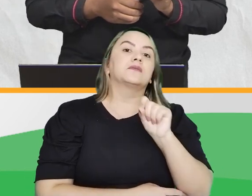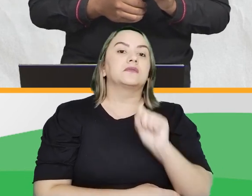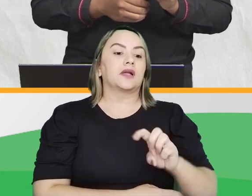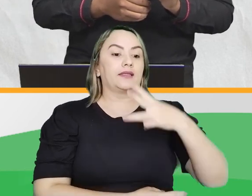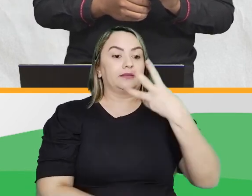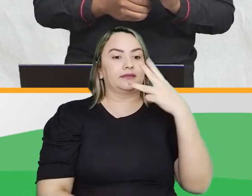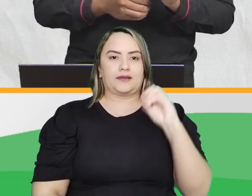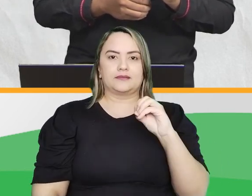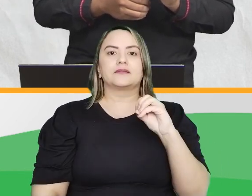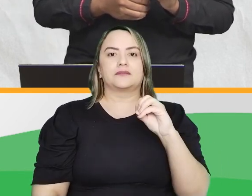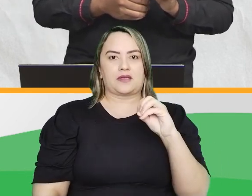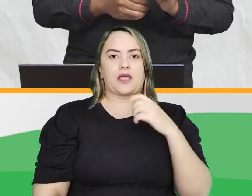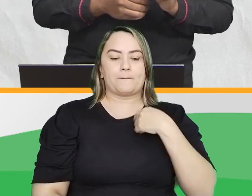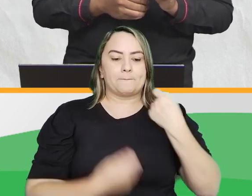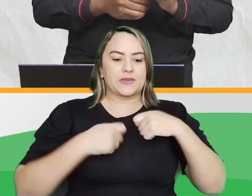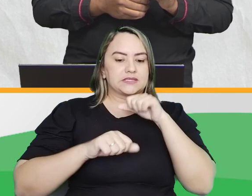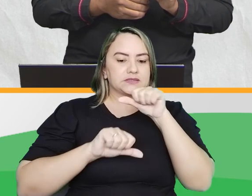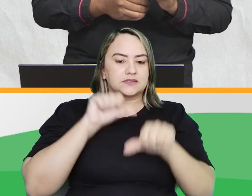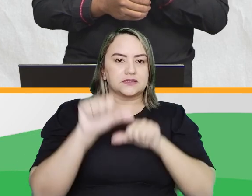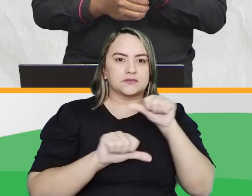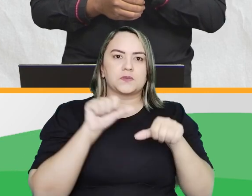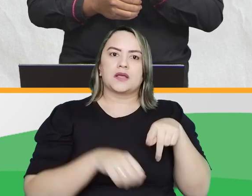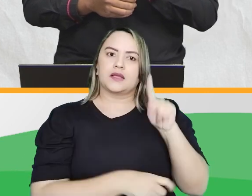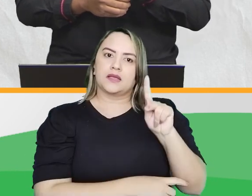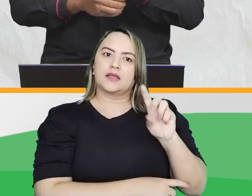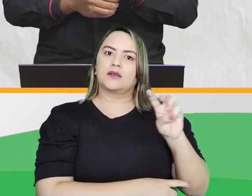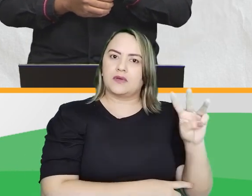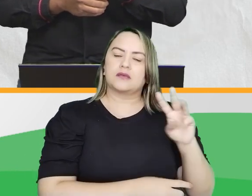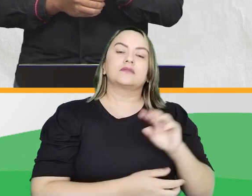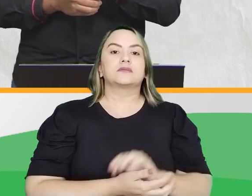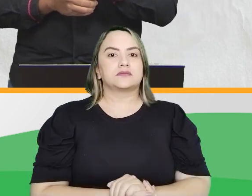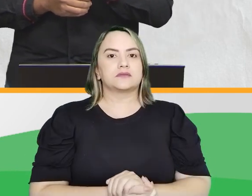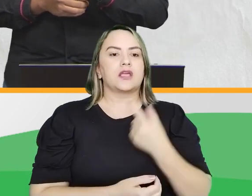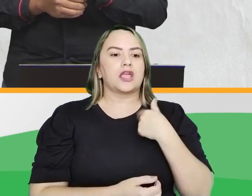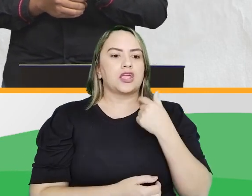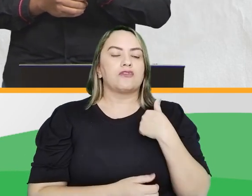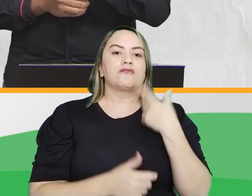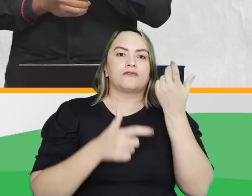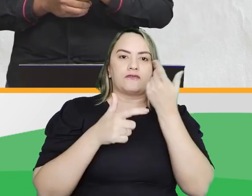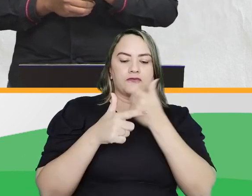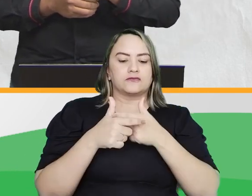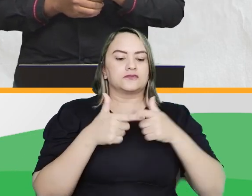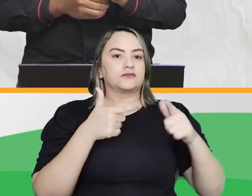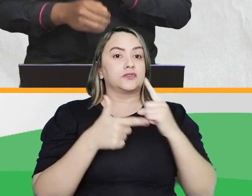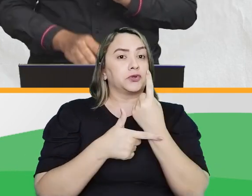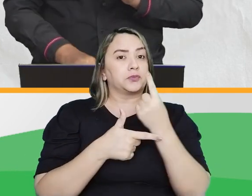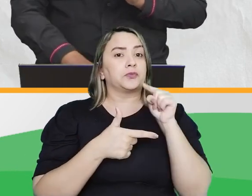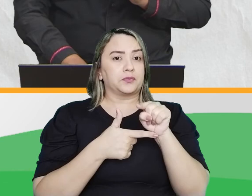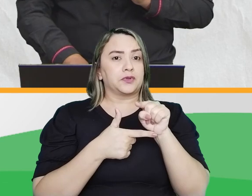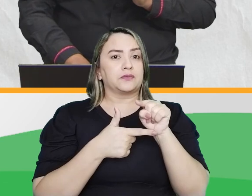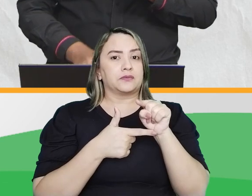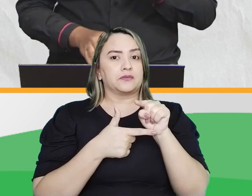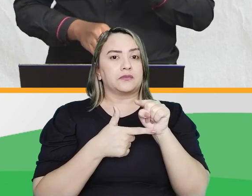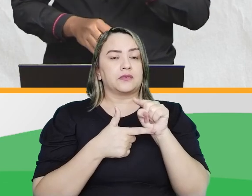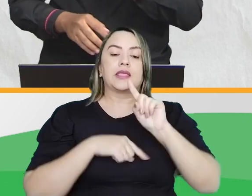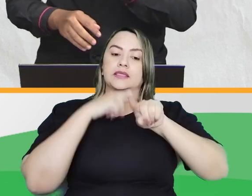lâmpada incandescente, que vale 30, tá certo? Vou transformar essa potência em quilowatts, ou seja, vou dividir por 1000, que dá